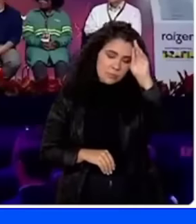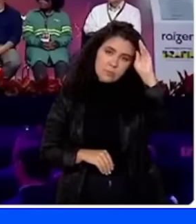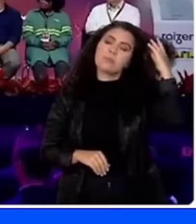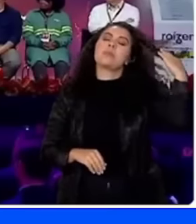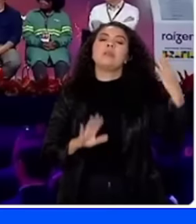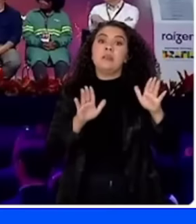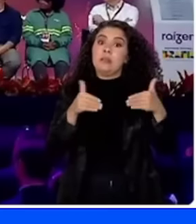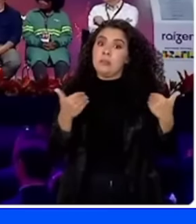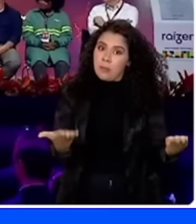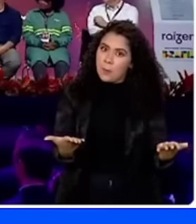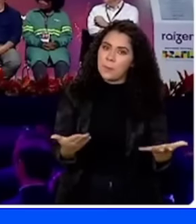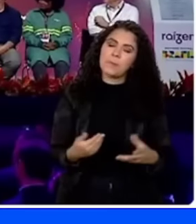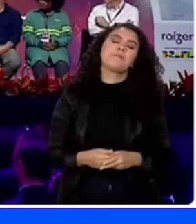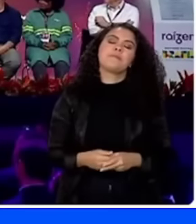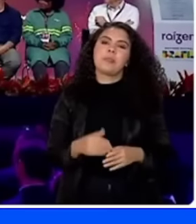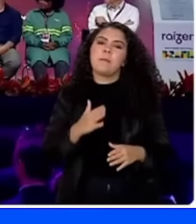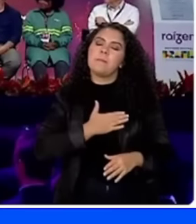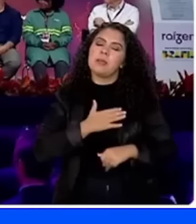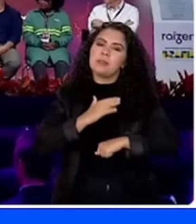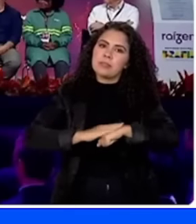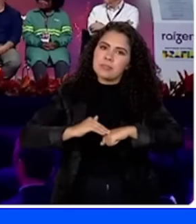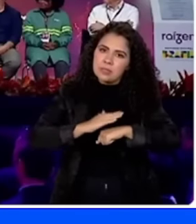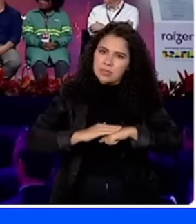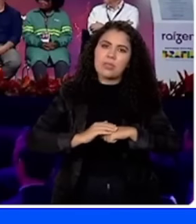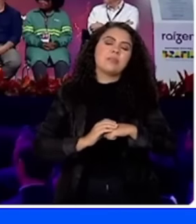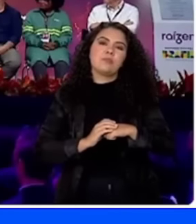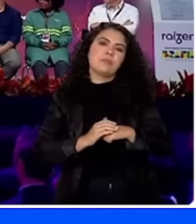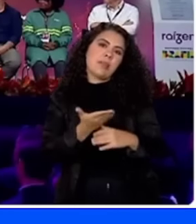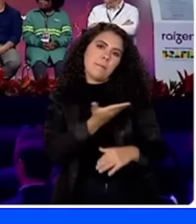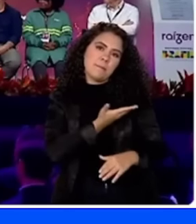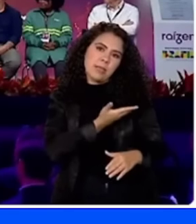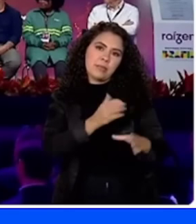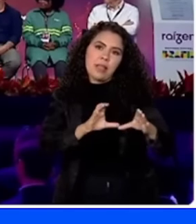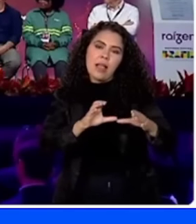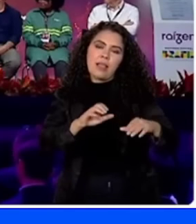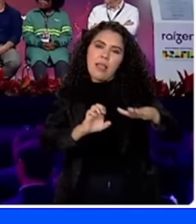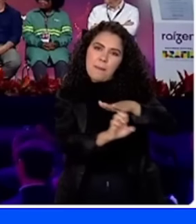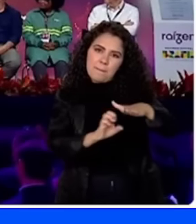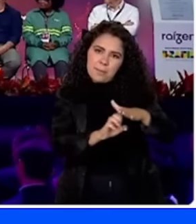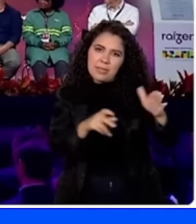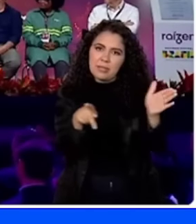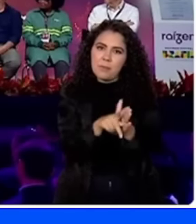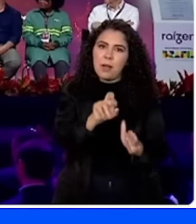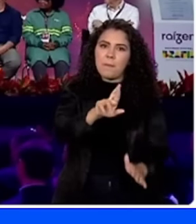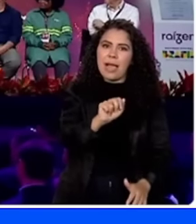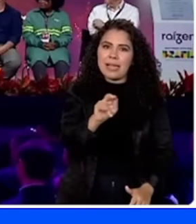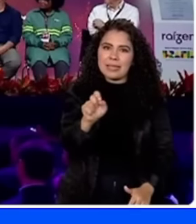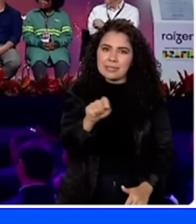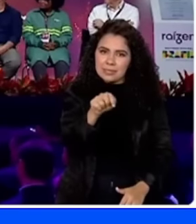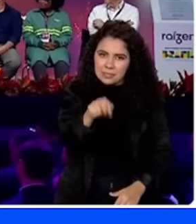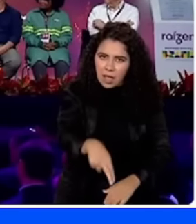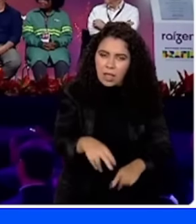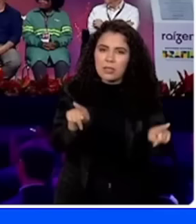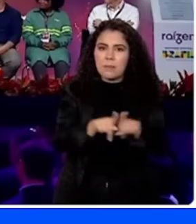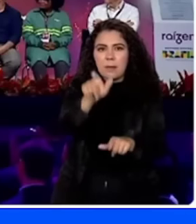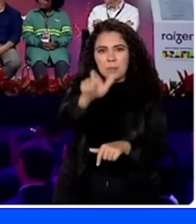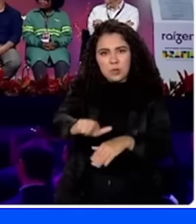Então, meus queridos companheiros da Raizen, meu caro Rometo, presidente do Conselho, meus